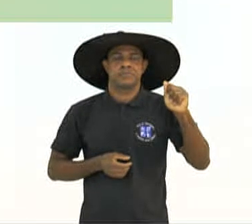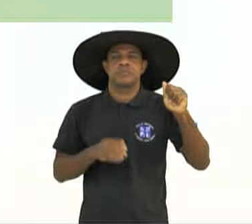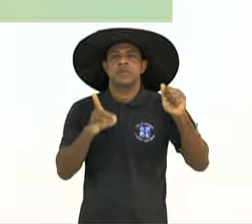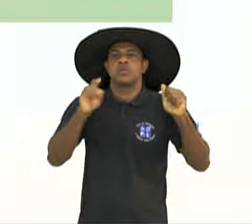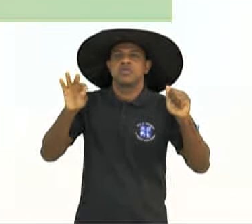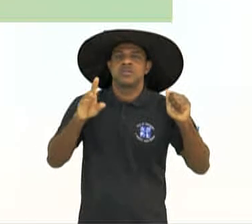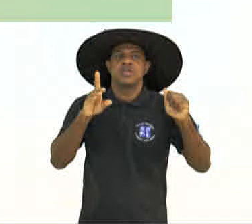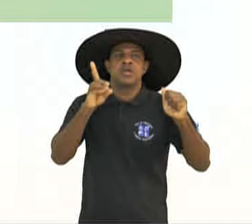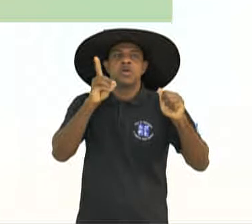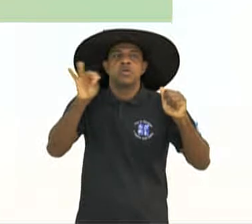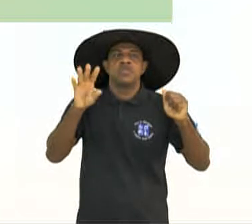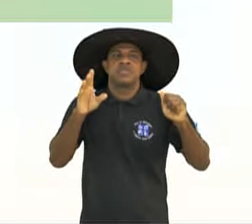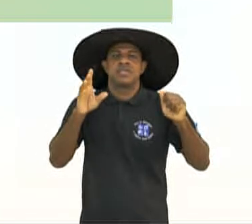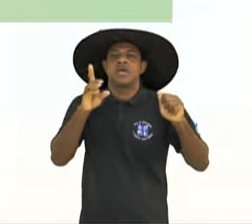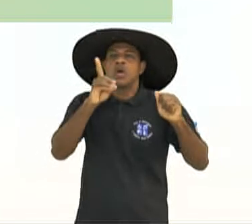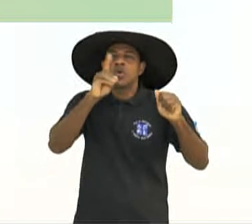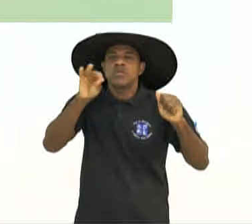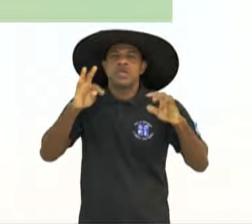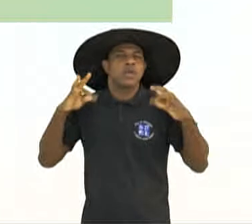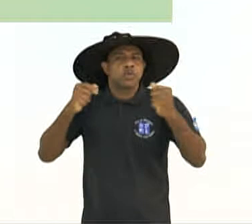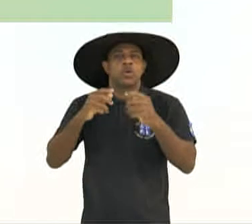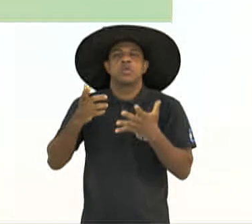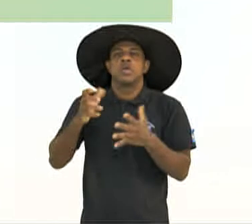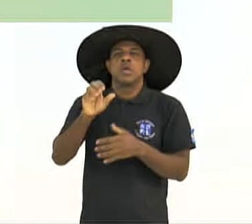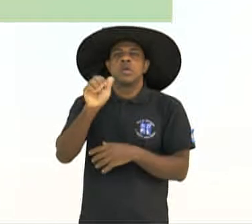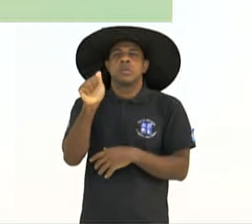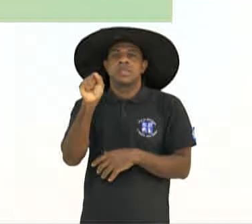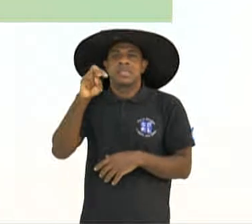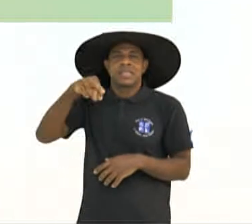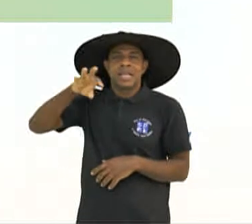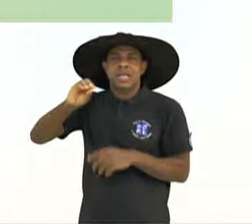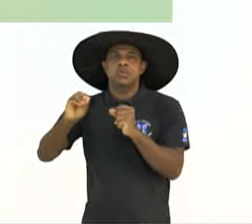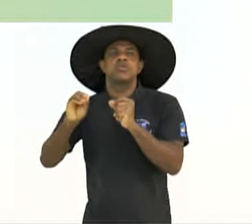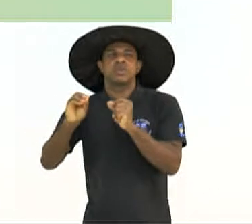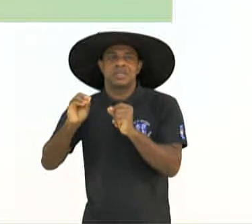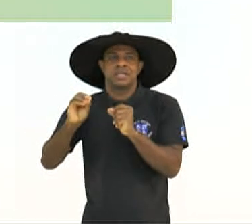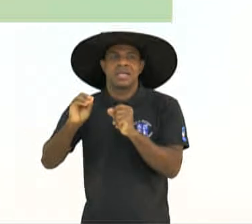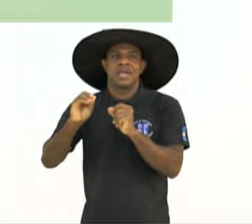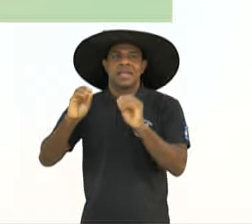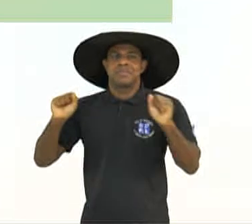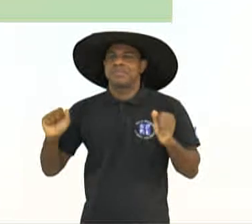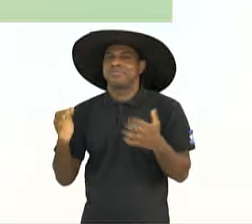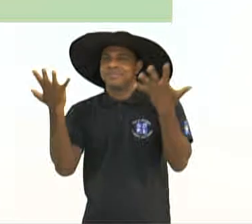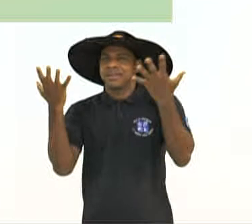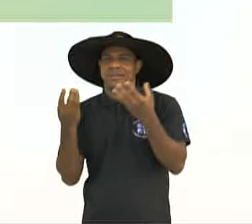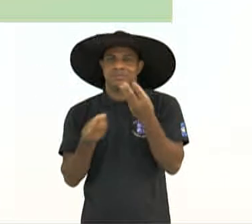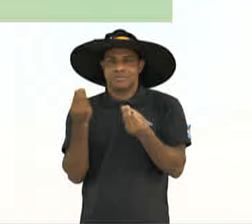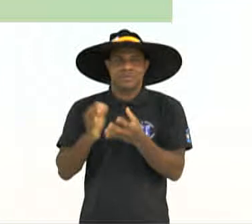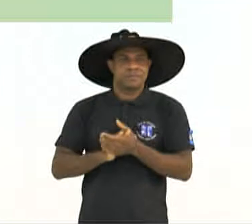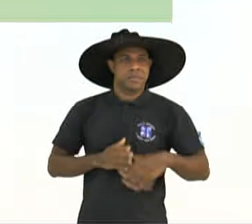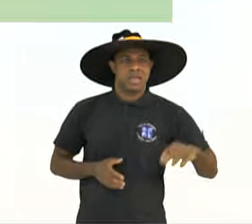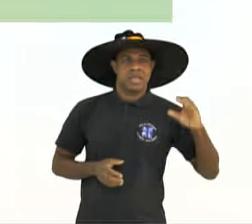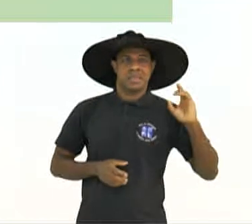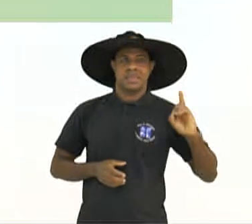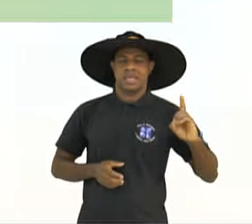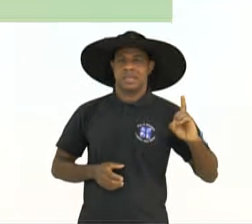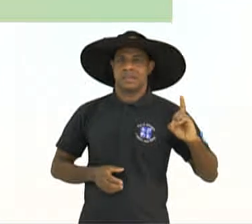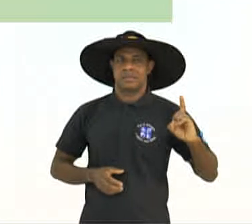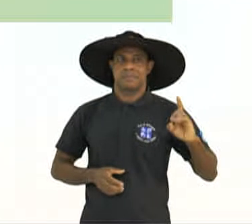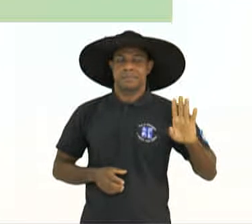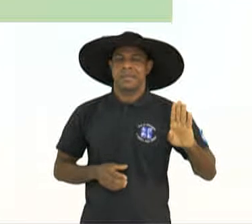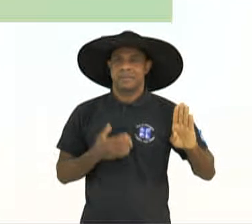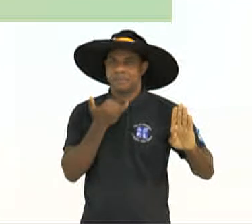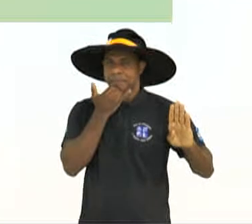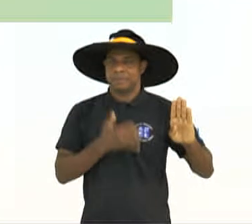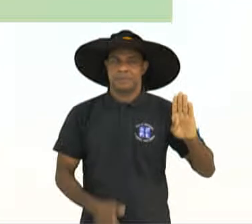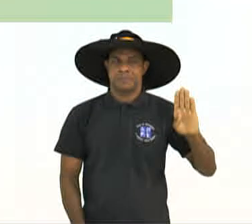de Todos os Santos era celebrado ao Samhain, que era a divindade celta. E na letra B, people dress up in costumes.